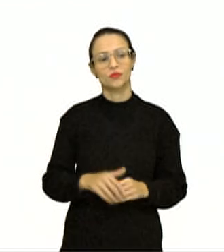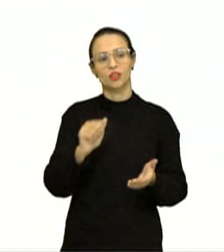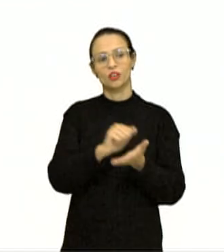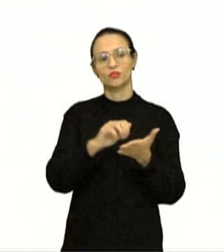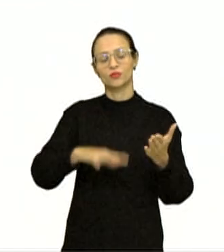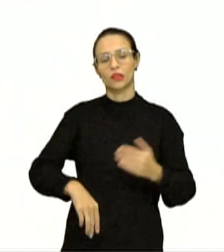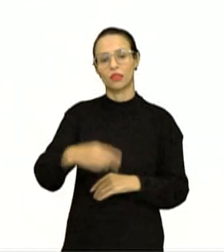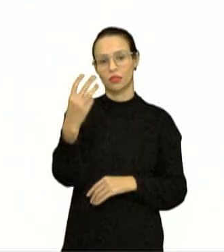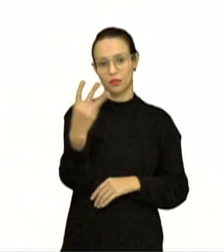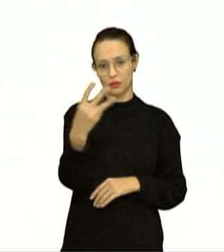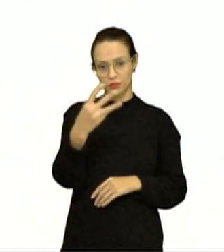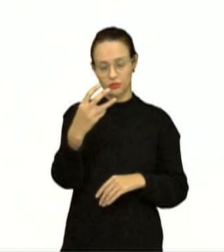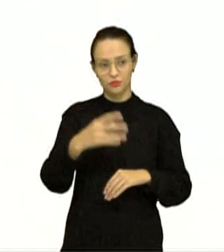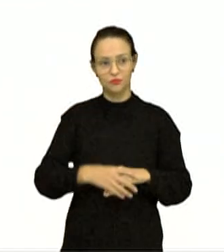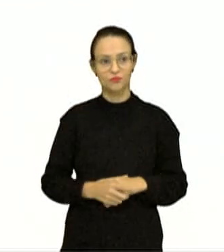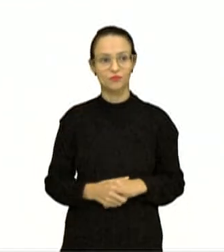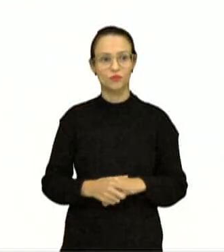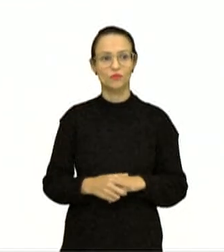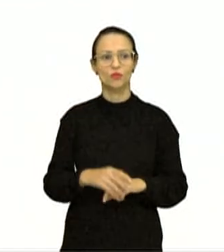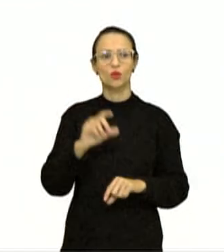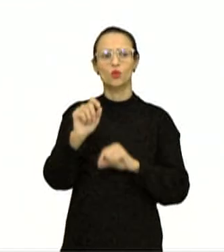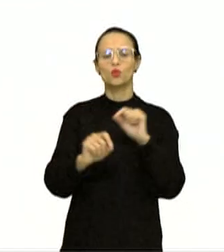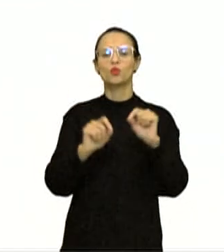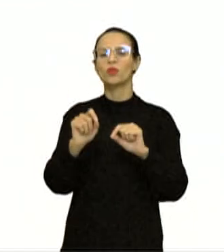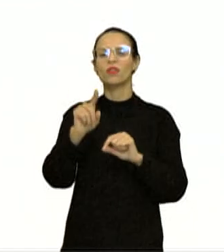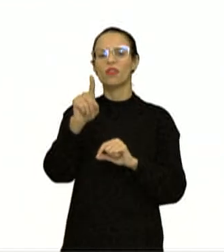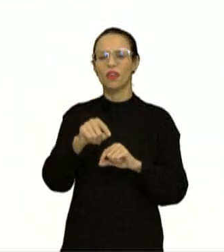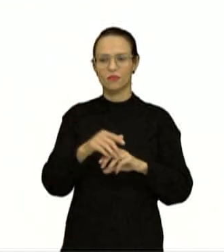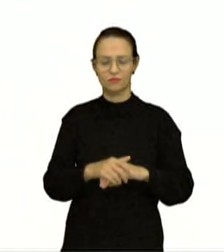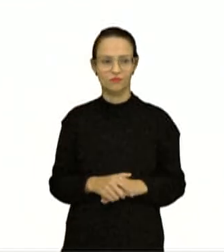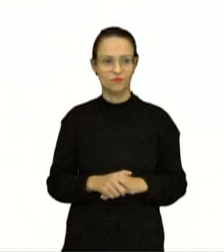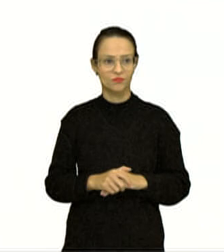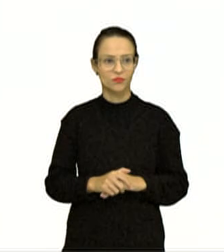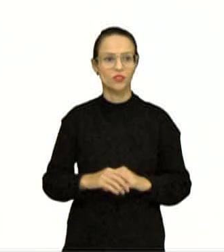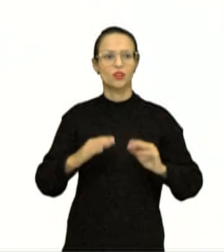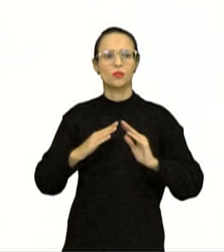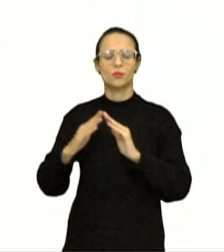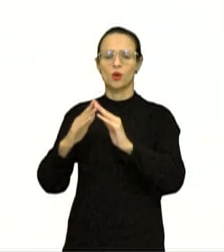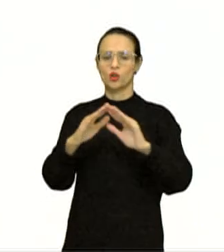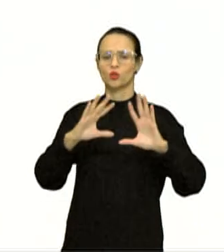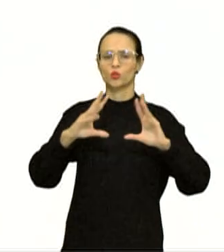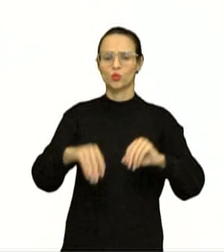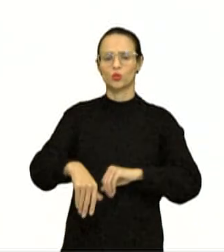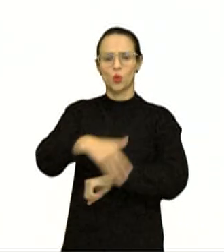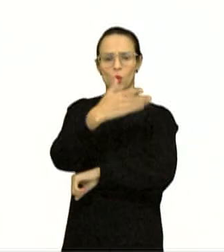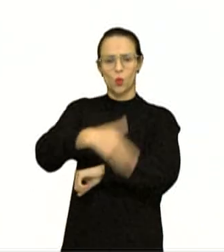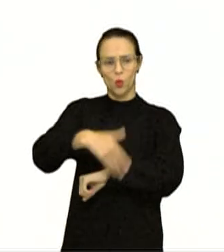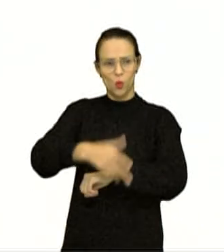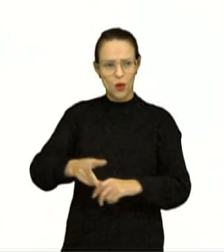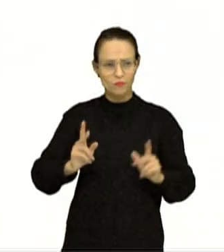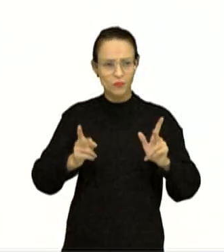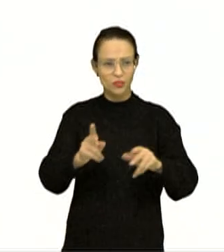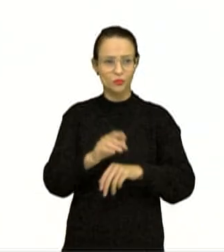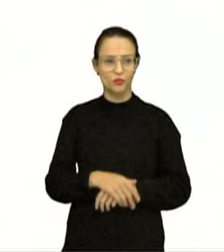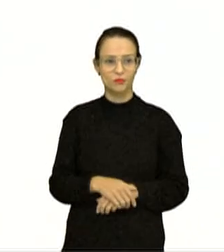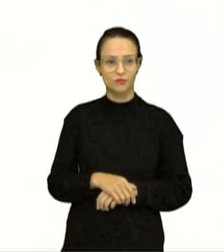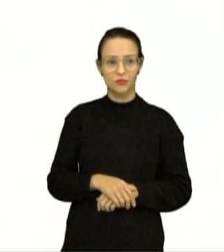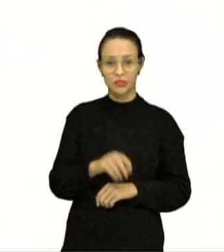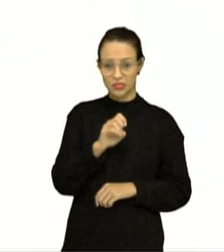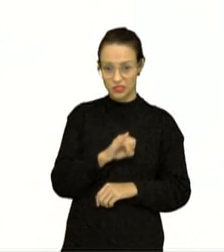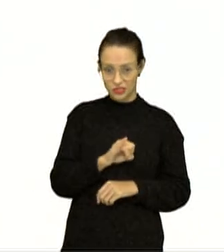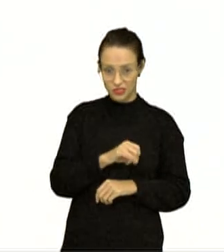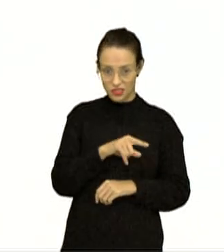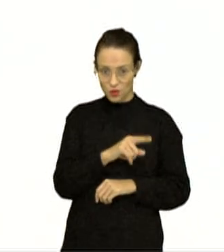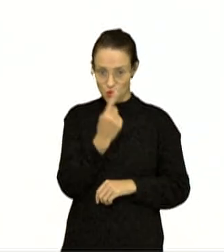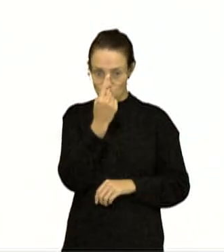Atividade de número 3. O que é o que é? Moram todos na mesma rua. Se um deles erra a